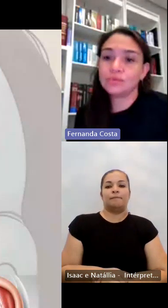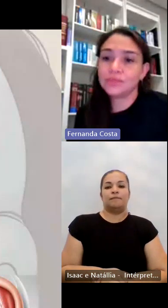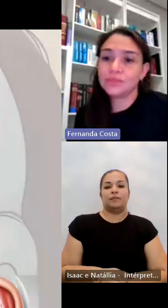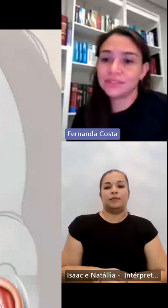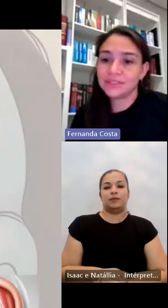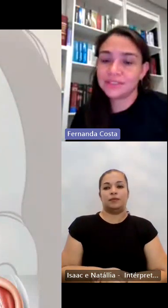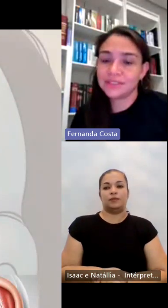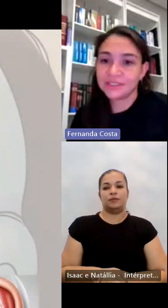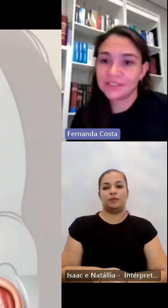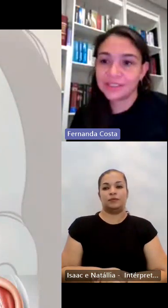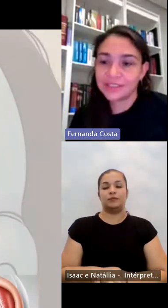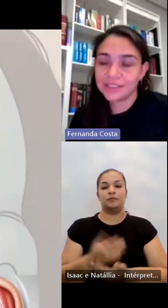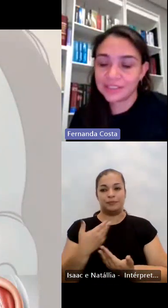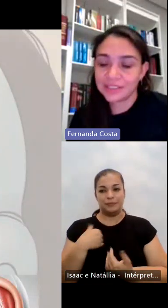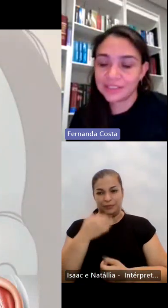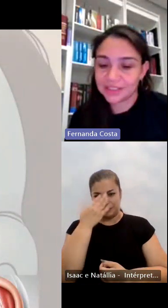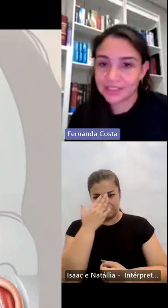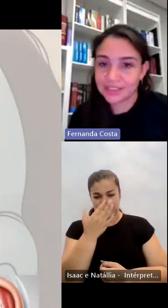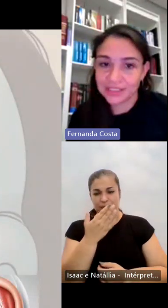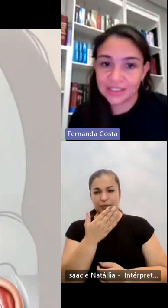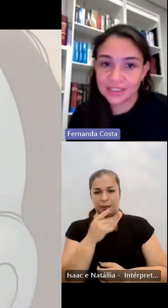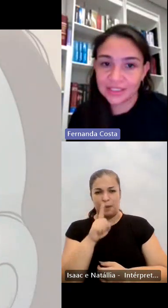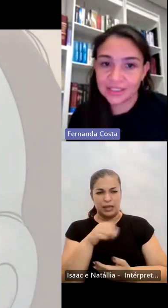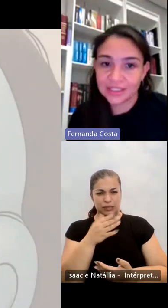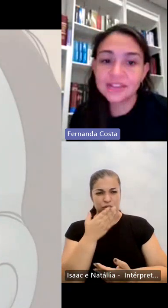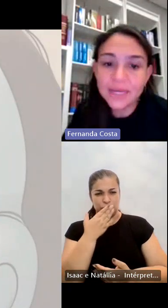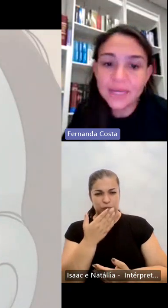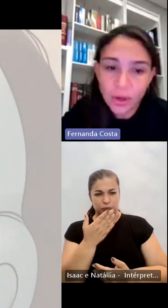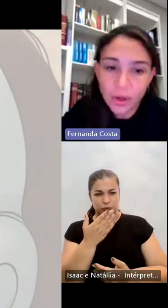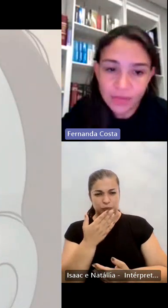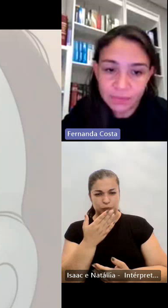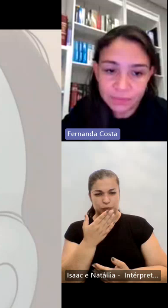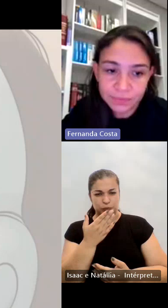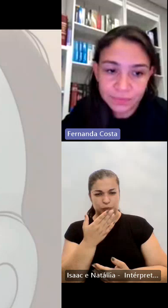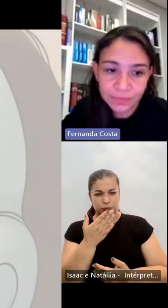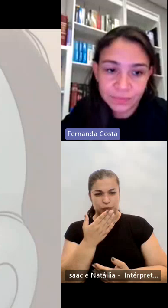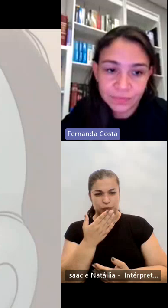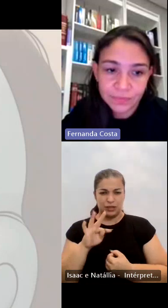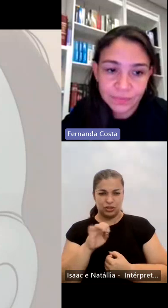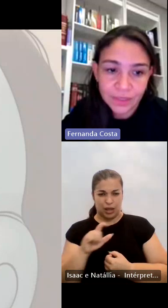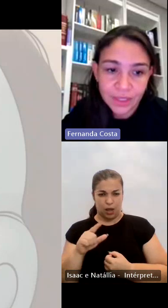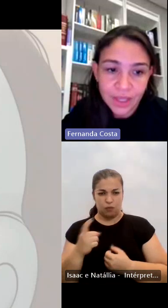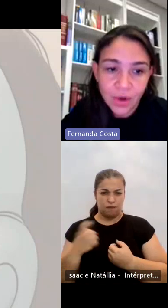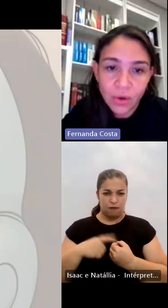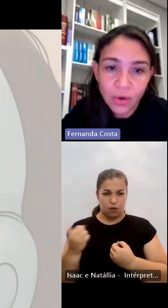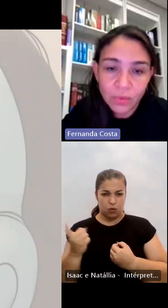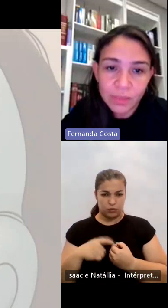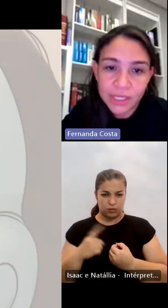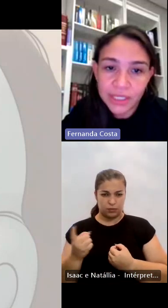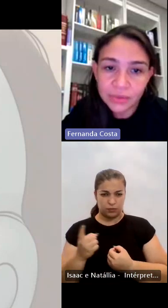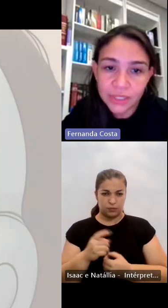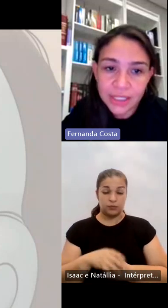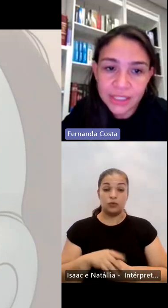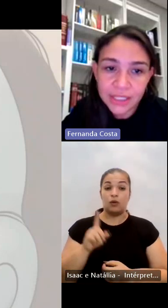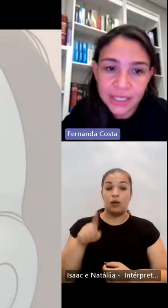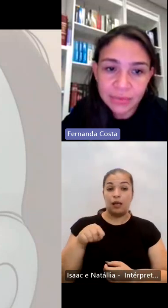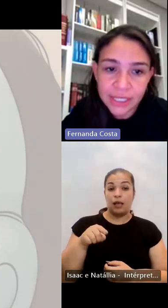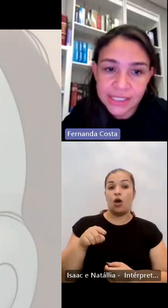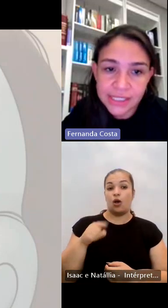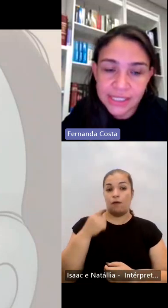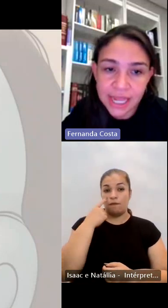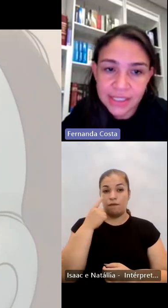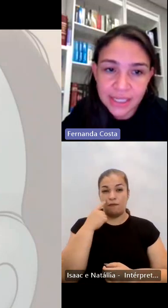Obrigada. Esses cristais saem, vai e voltam? Eles estão aqui, ó, quer ver? Ó, o labirinto está